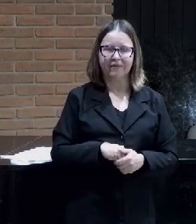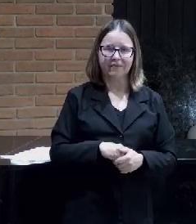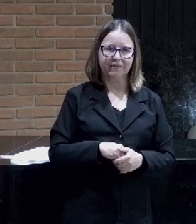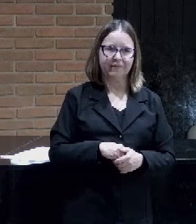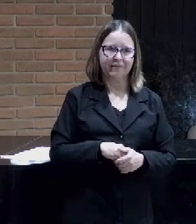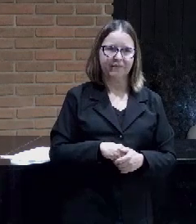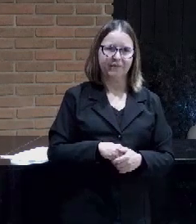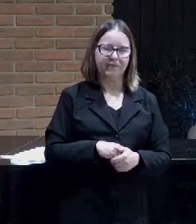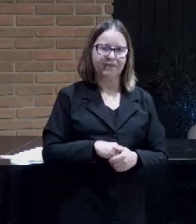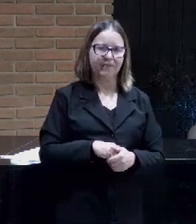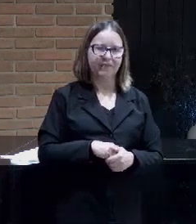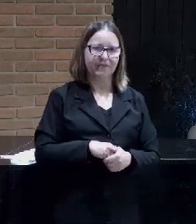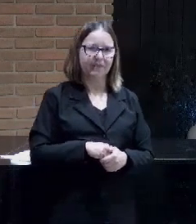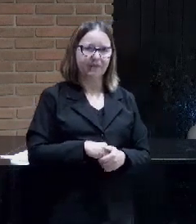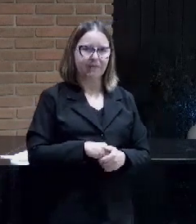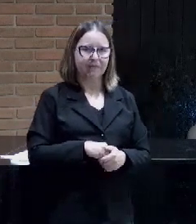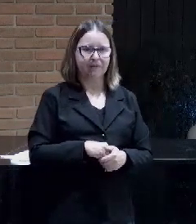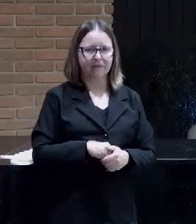Diz assim: